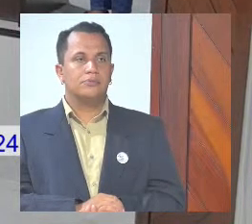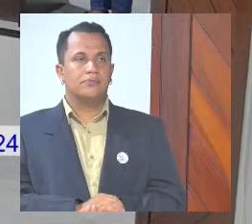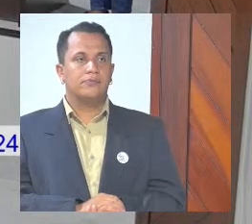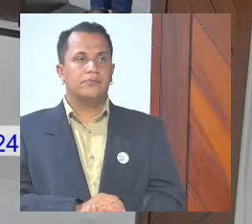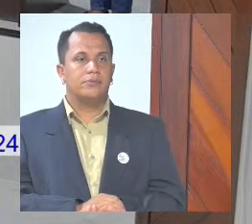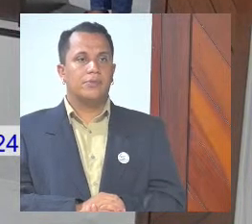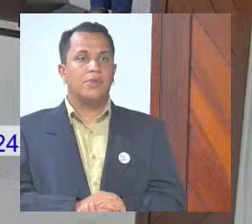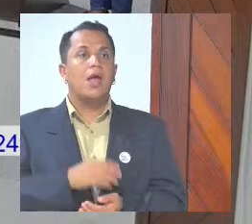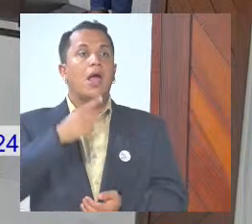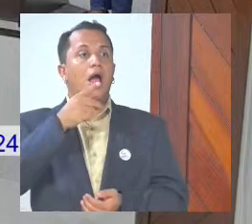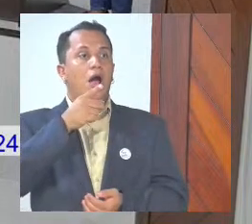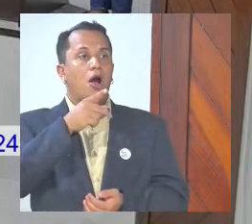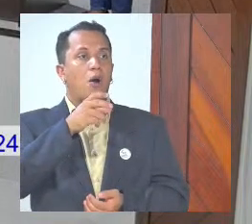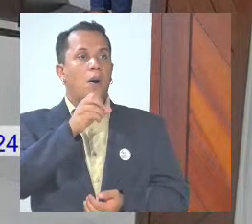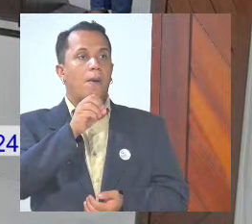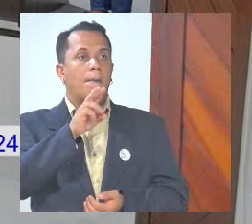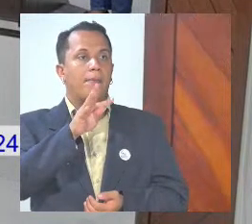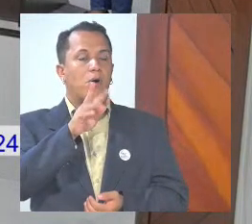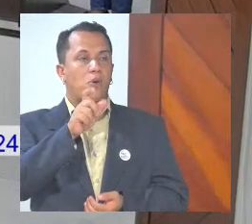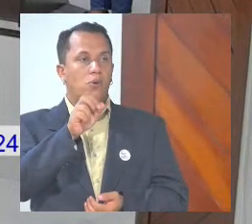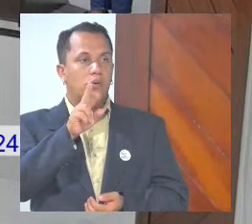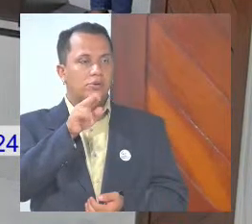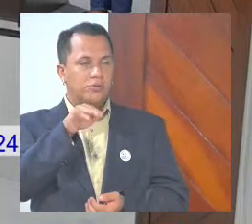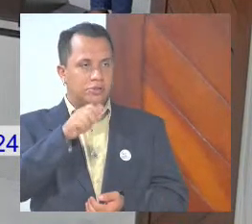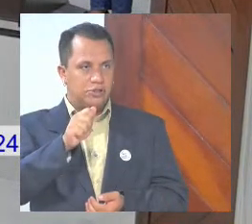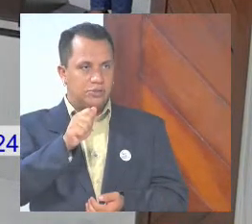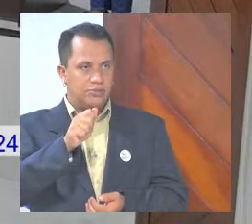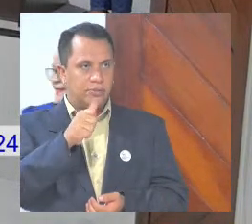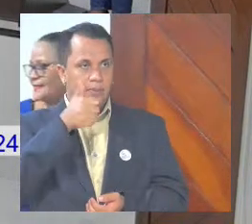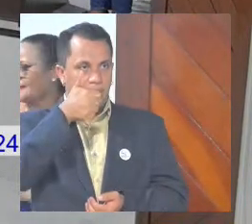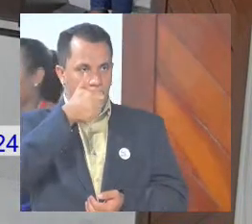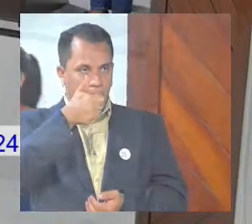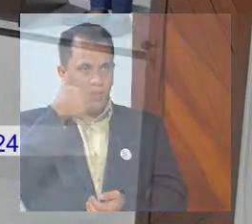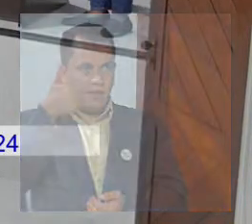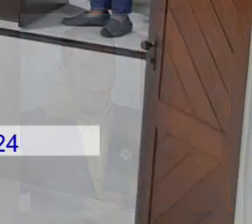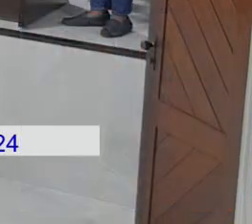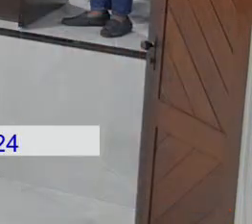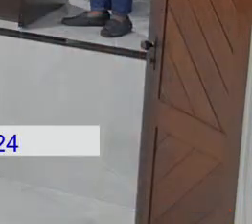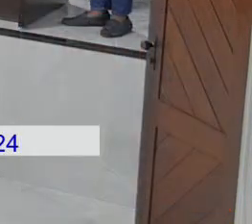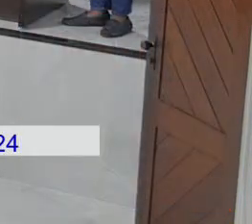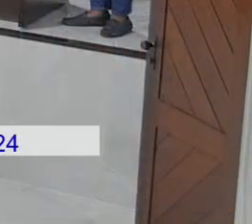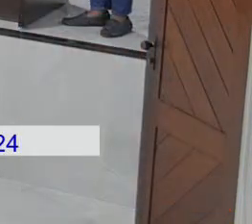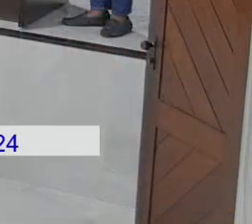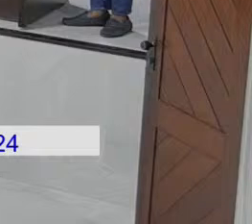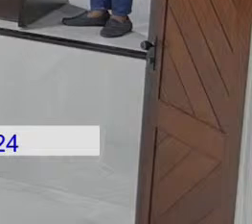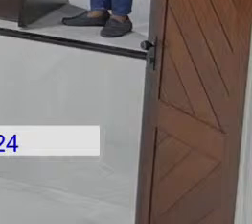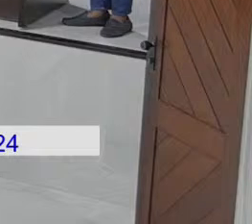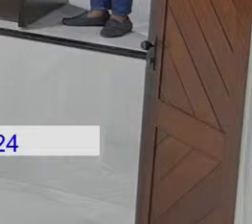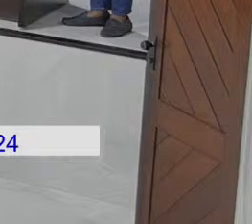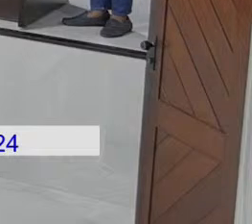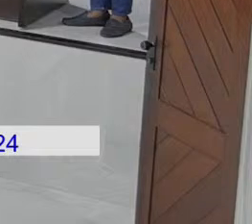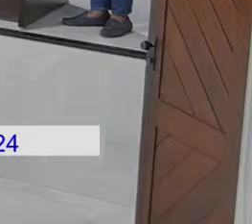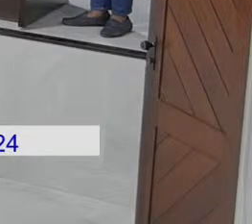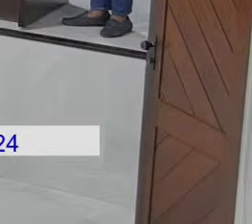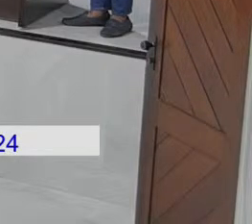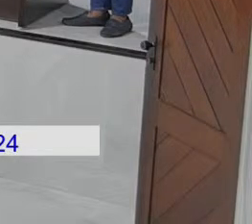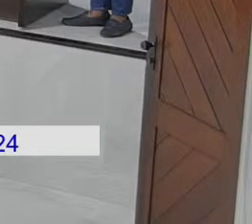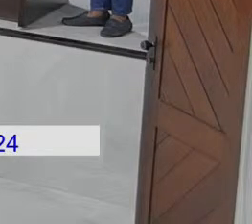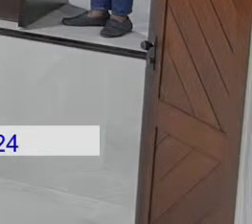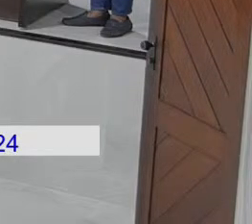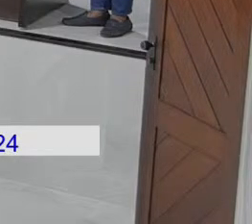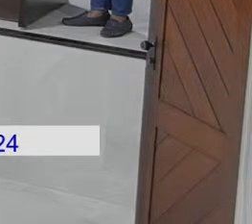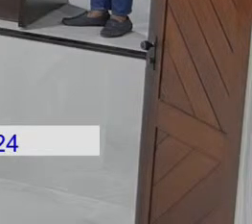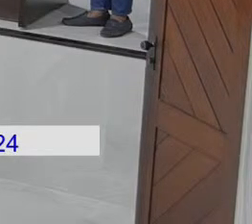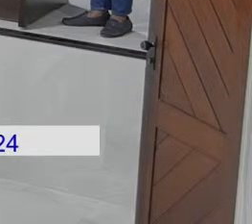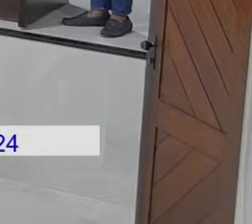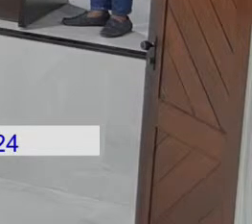Portaria 117 de 2024. Tá bom, tá bom. Até amanhã de manhã. Secretaria Municipal